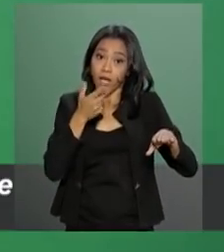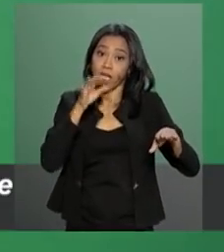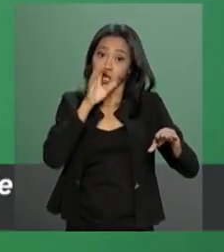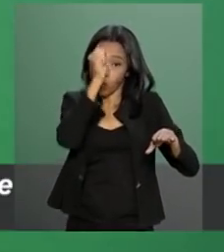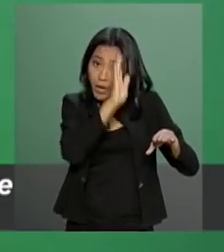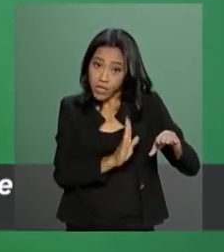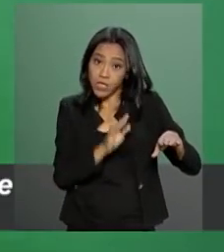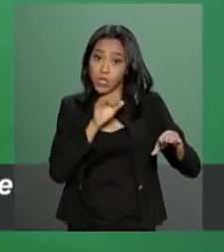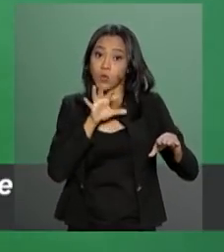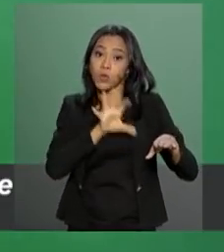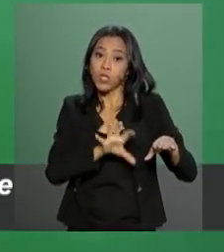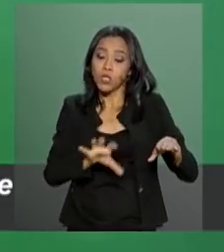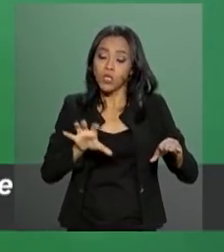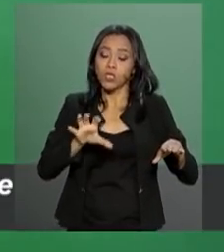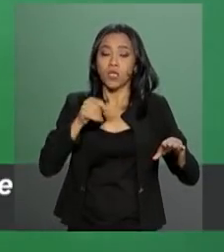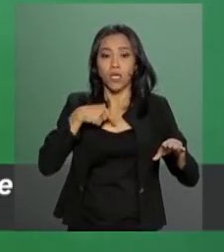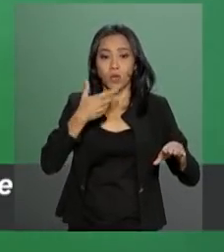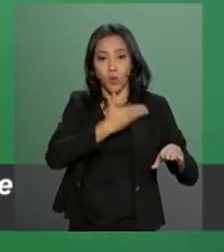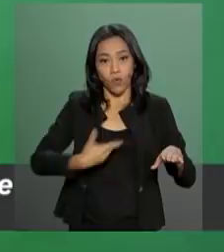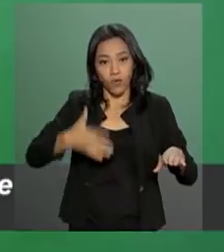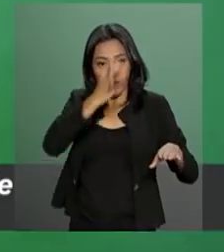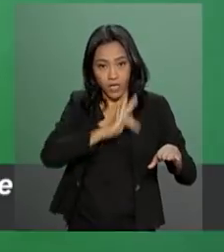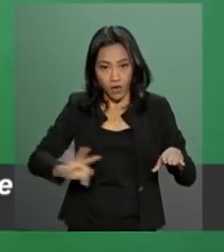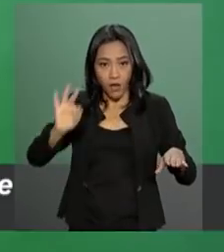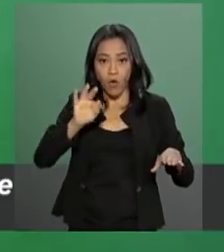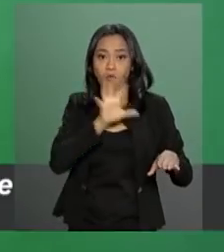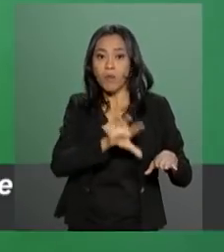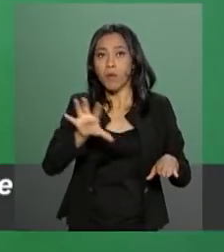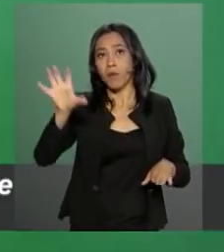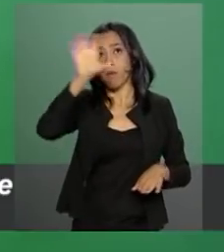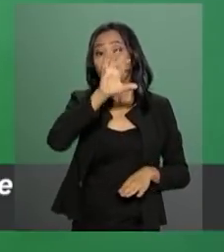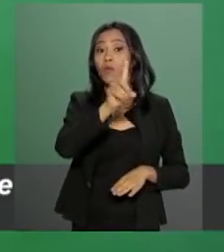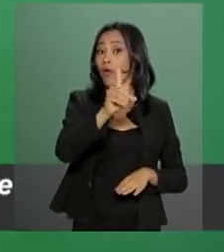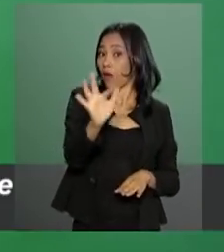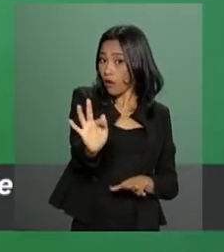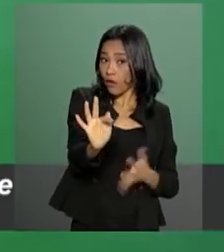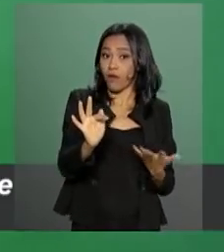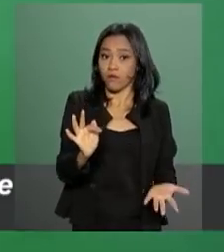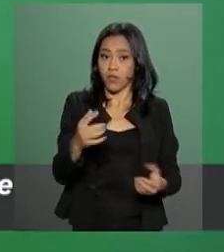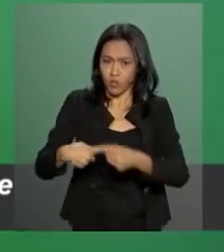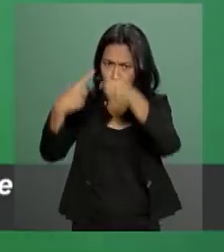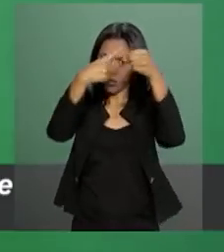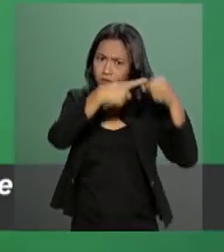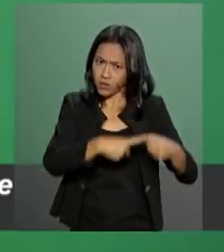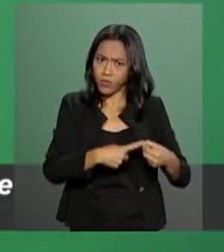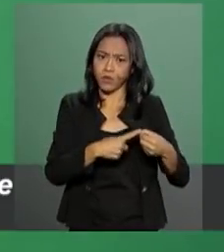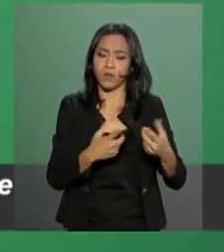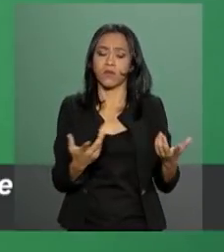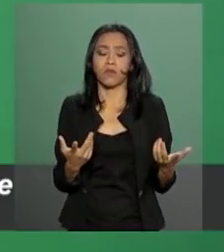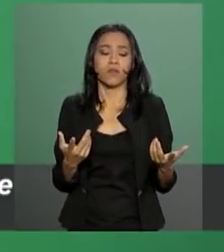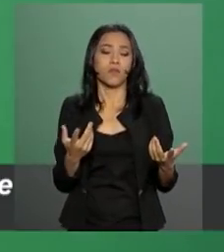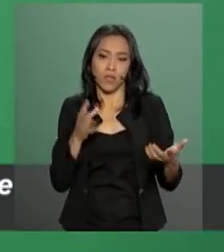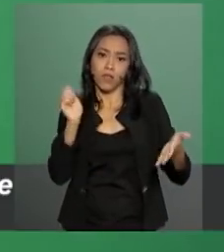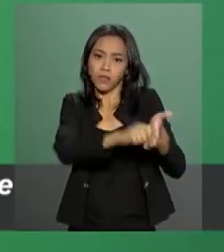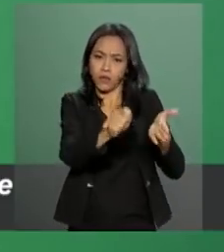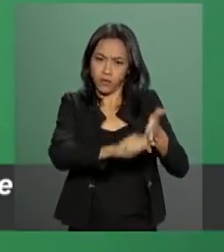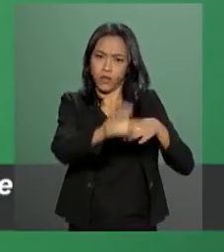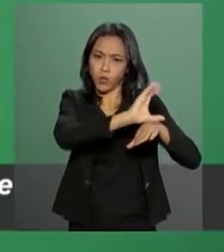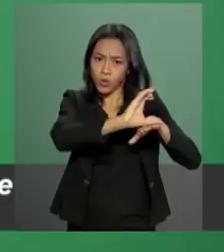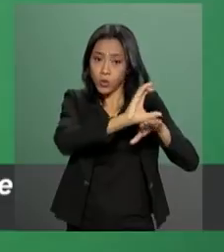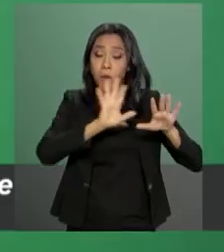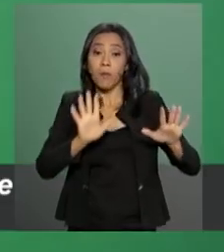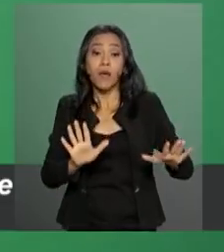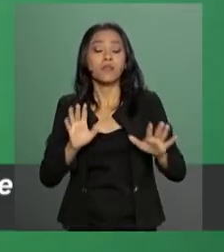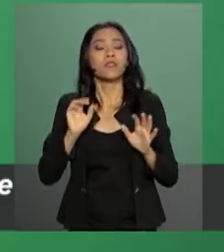constituída pela união dos estados do distrito federal e municípios o fato é que os estados e os municípios